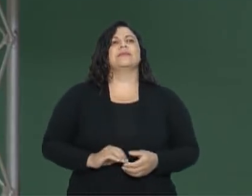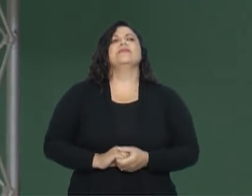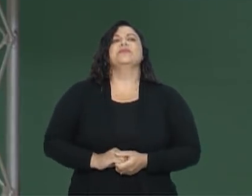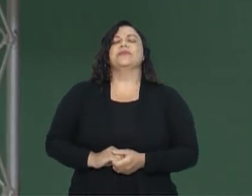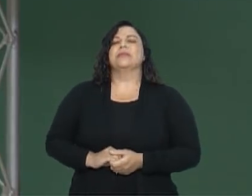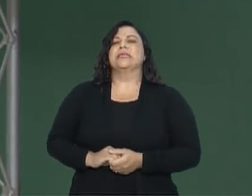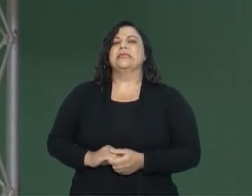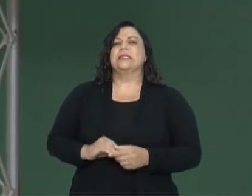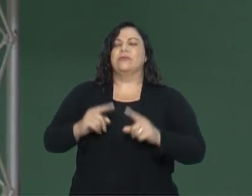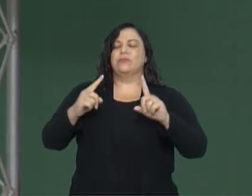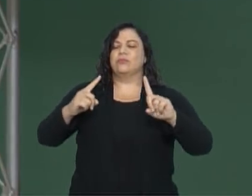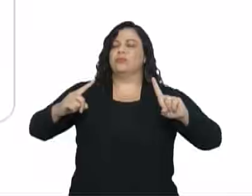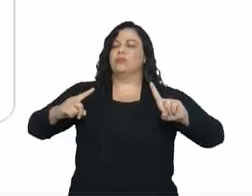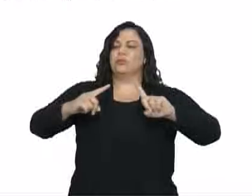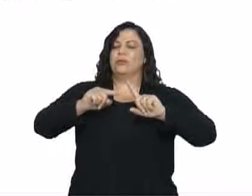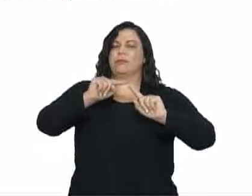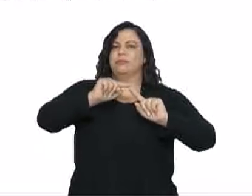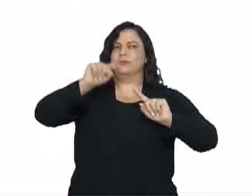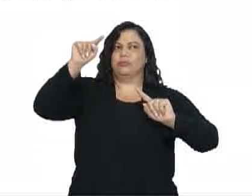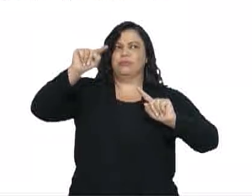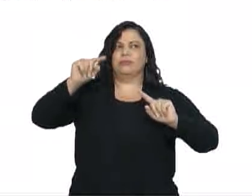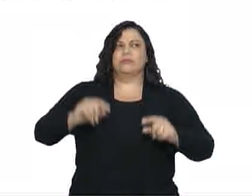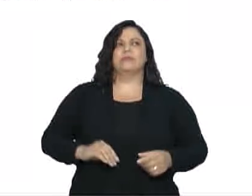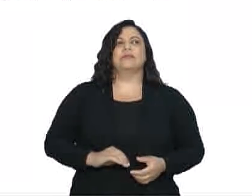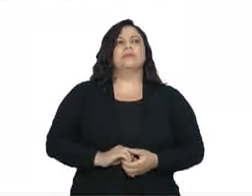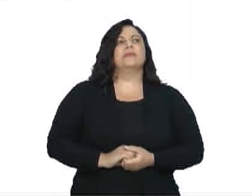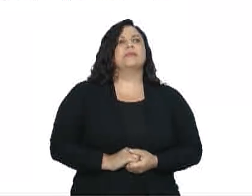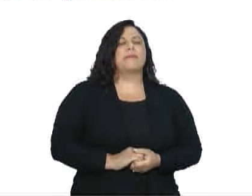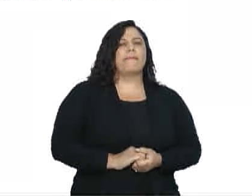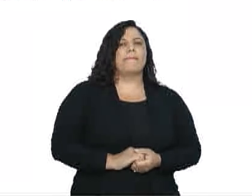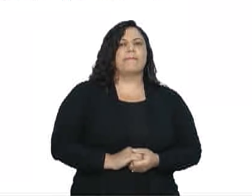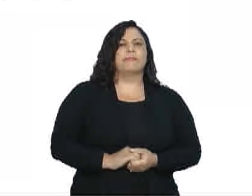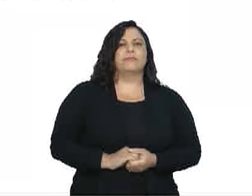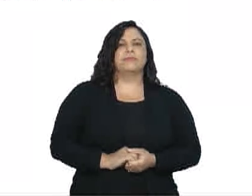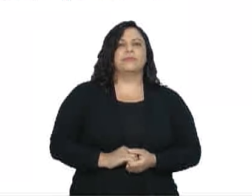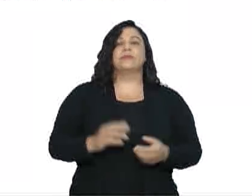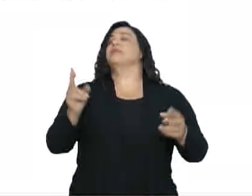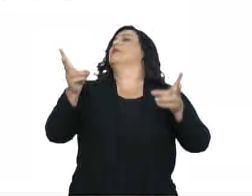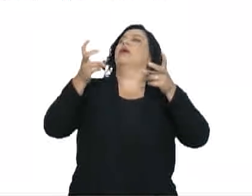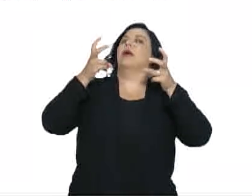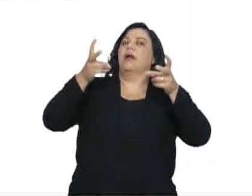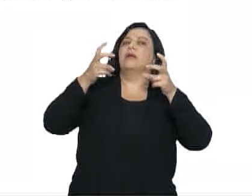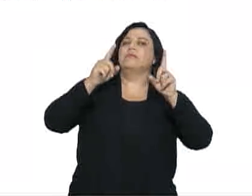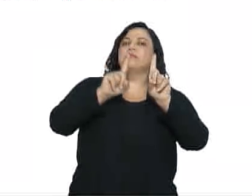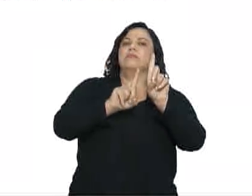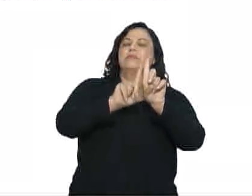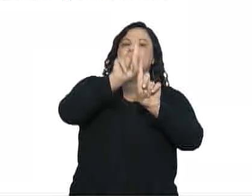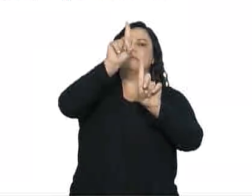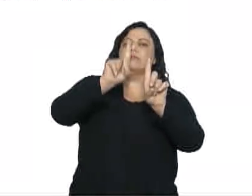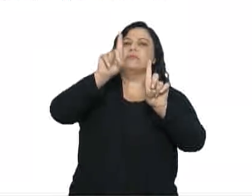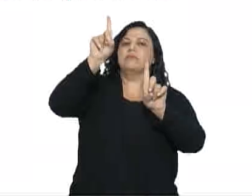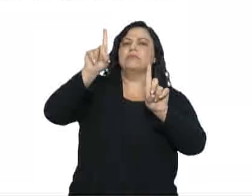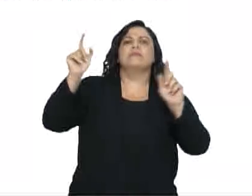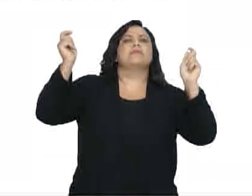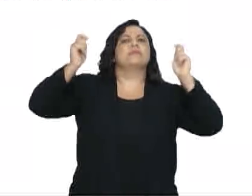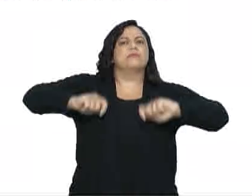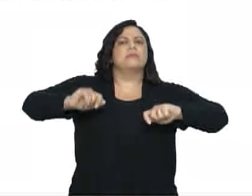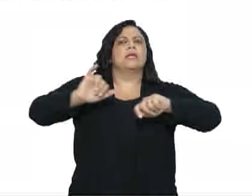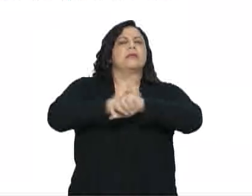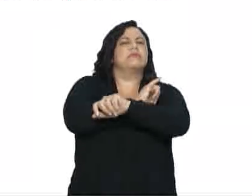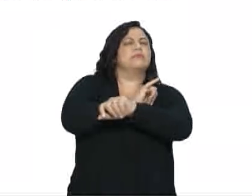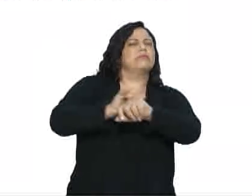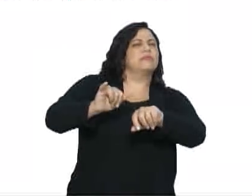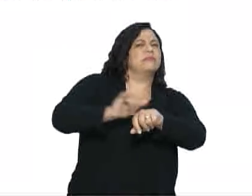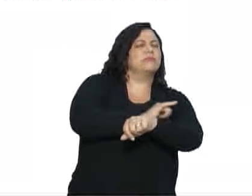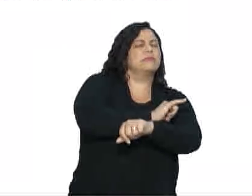linha de cruzamento, quando elas se aproximam e se cruzam. Então, com base no gráfico, podemos dizer, vamos lá, a estratégia de